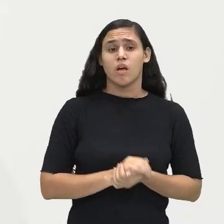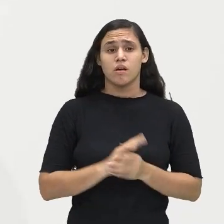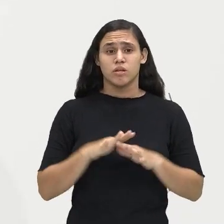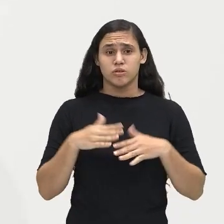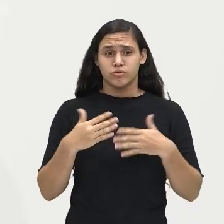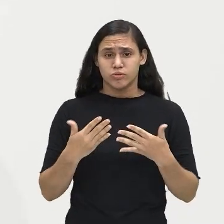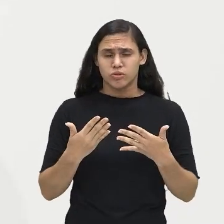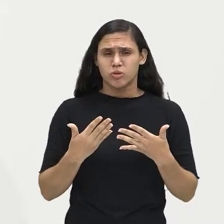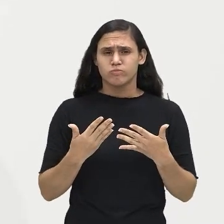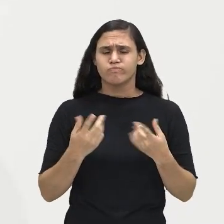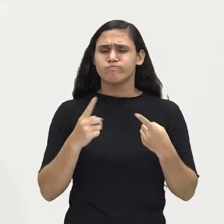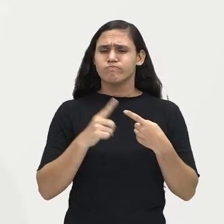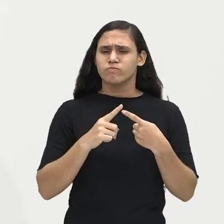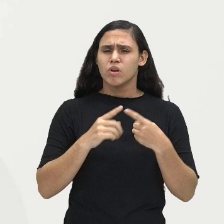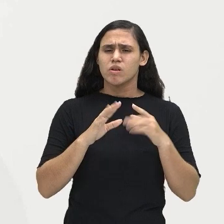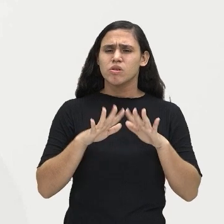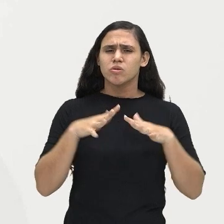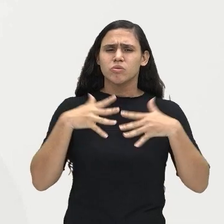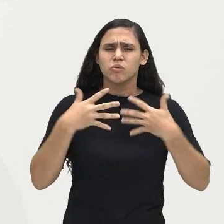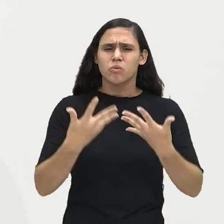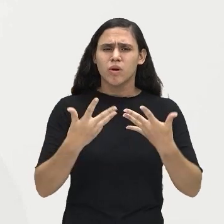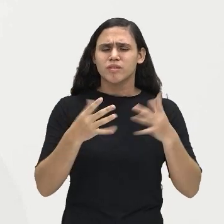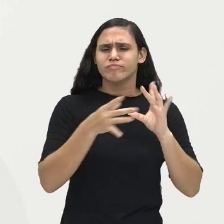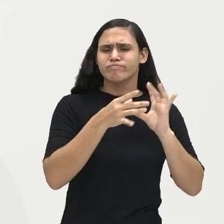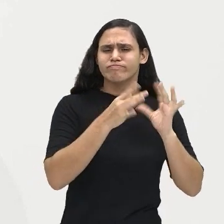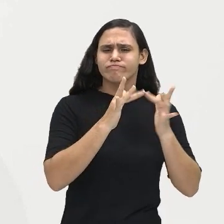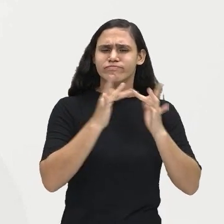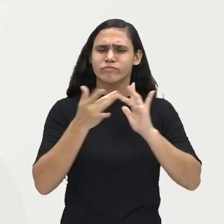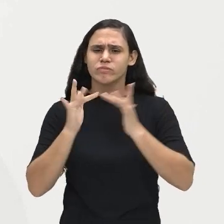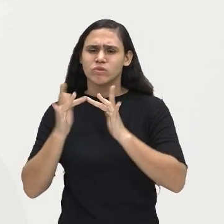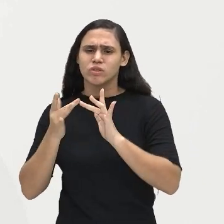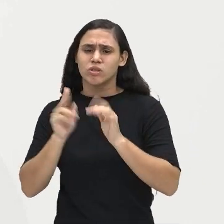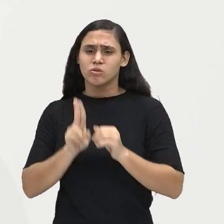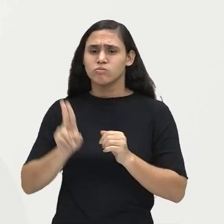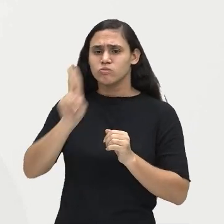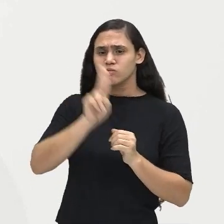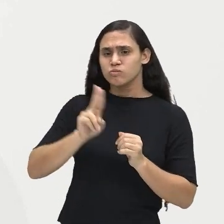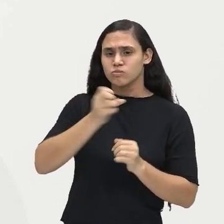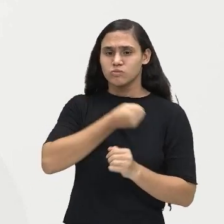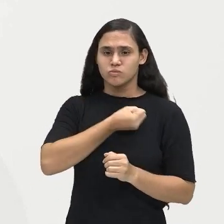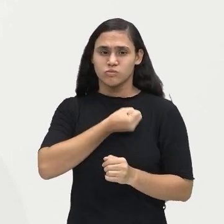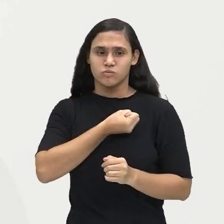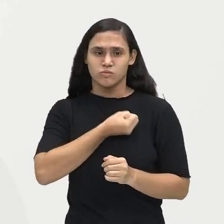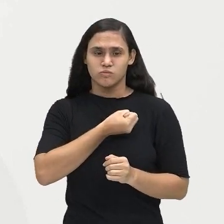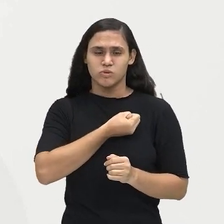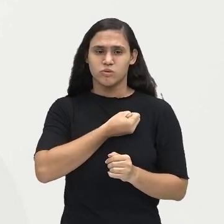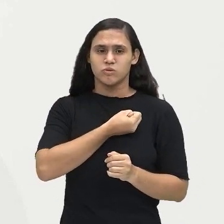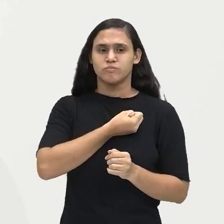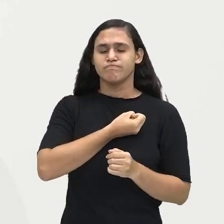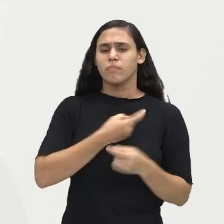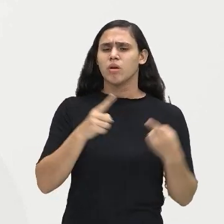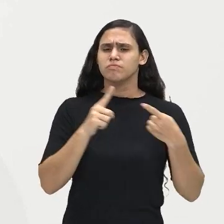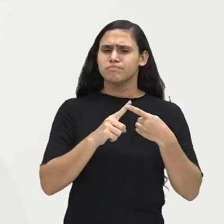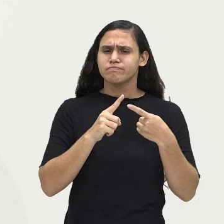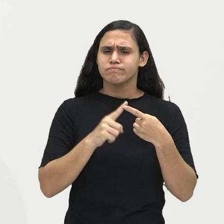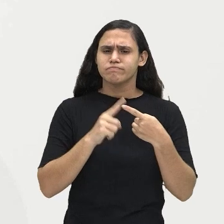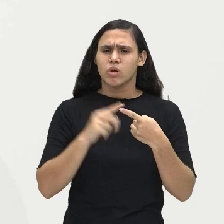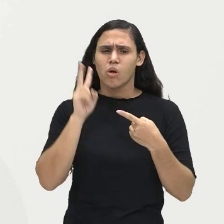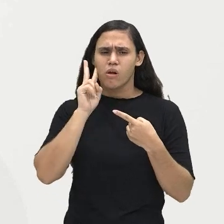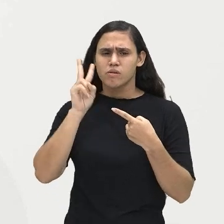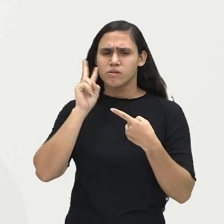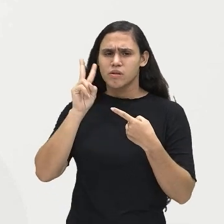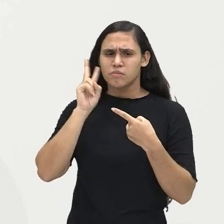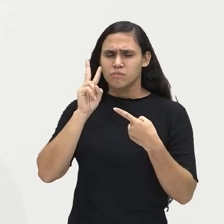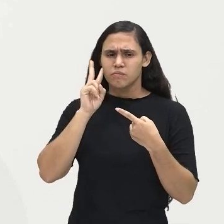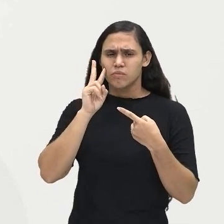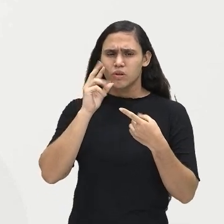em quais contextos utilizamos números inteiros? Primeiro, pessoal, a gente tem que lembrar que